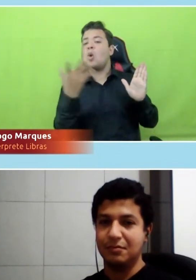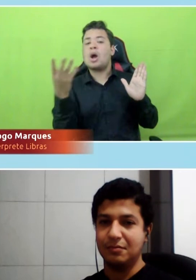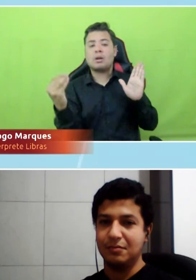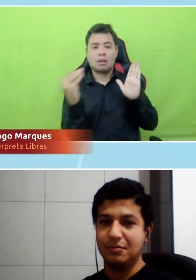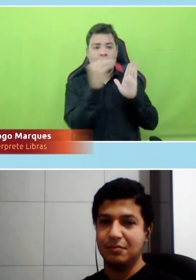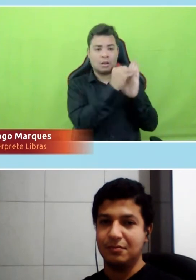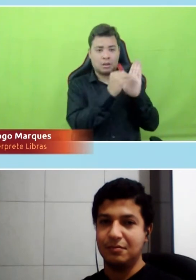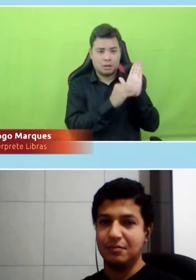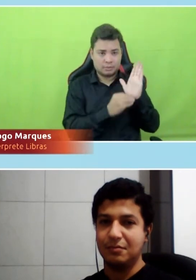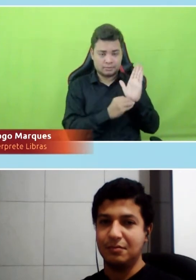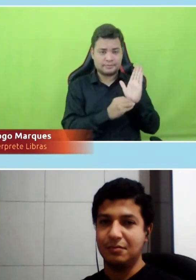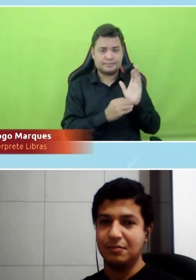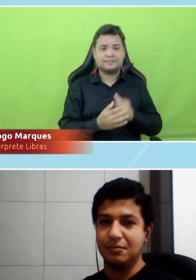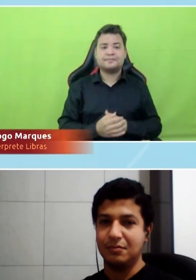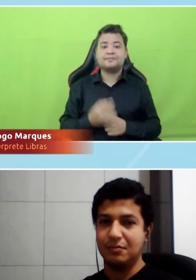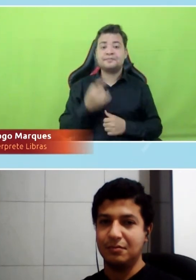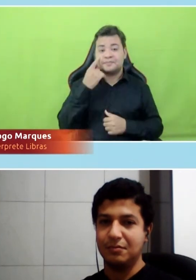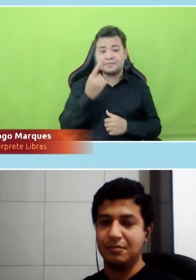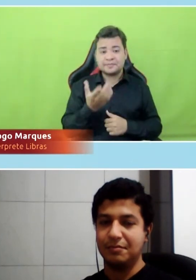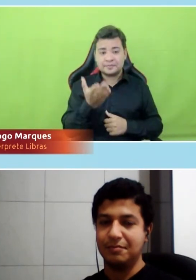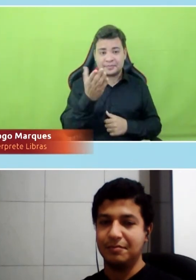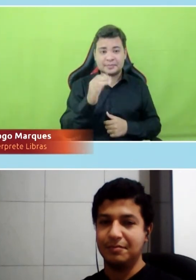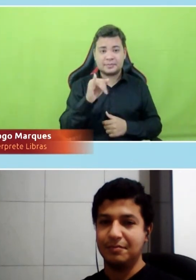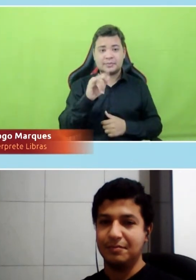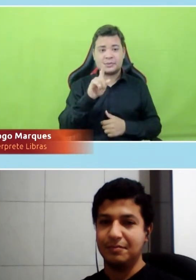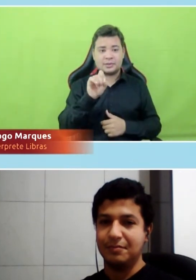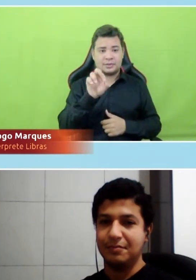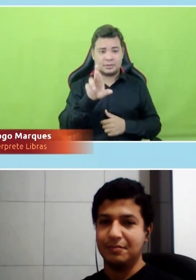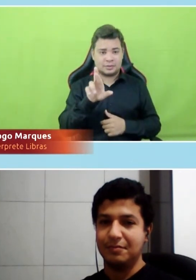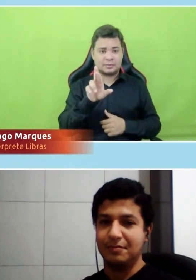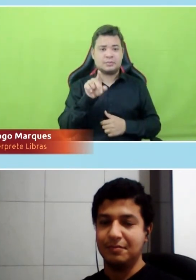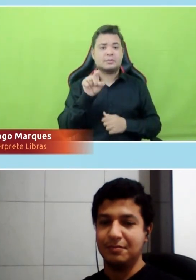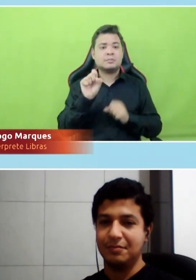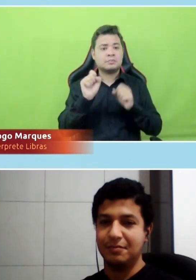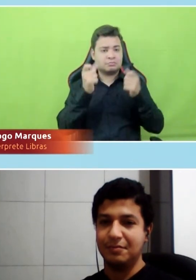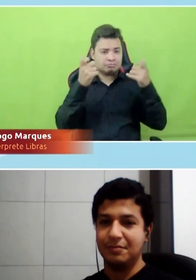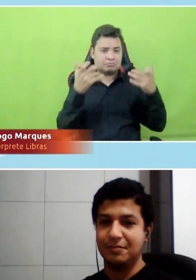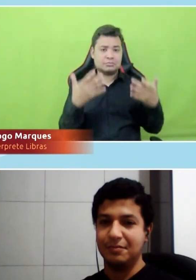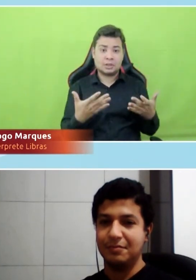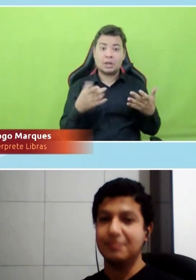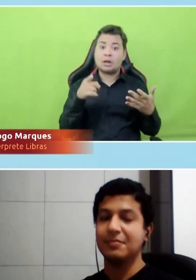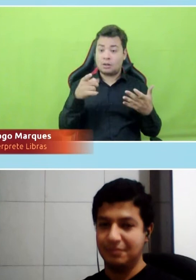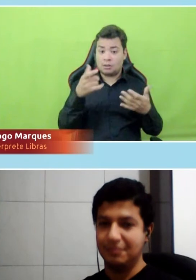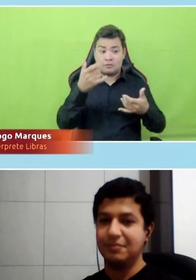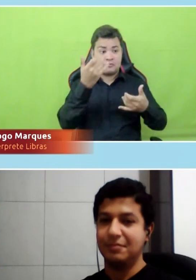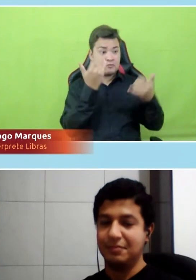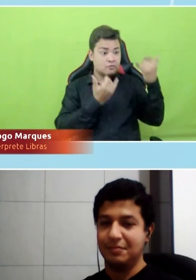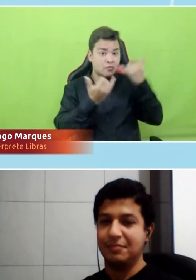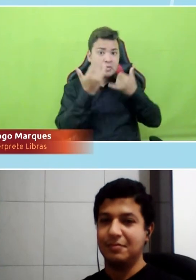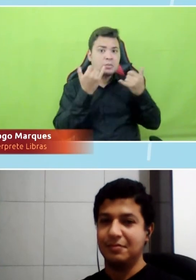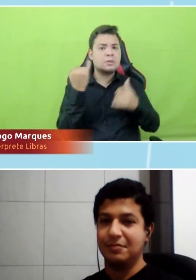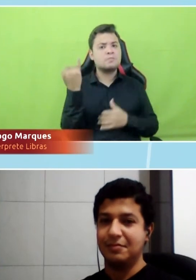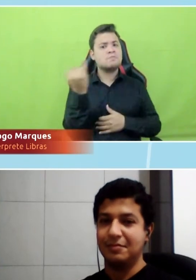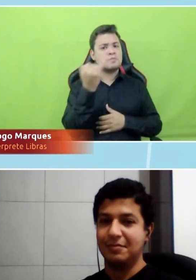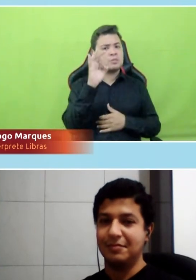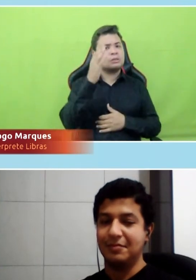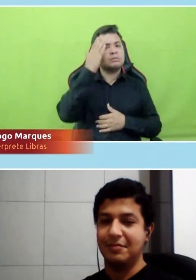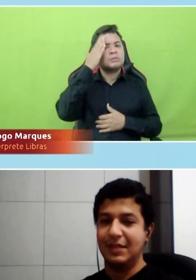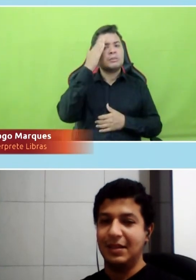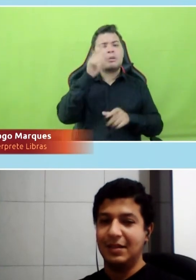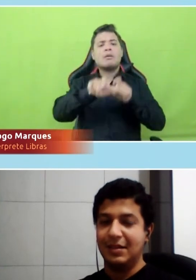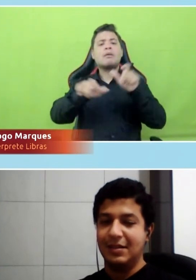estadual. Igor, a palavra está com você. Acho que é muito bom a gente ficar sabendo, quanto tem os